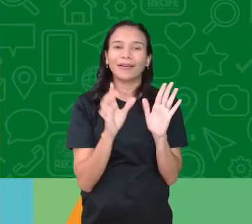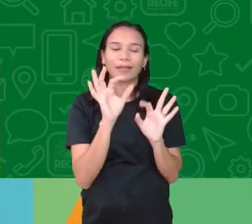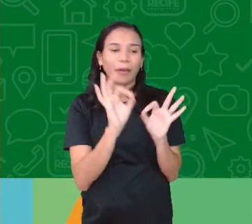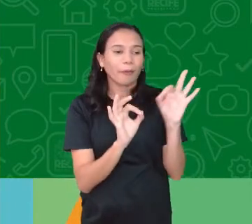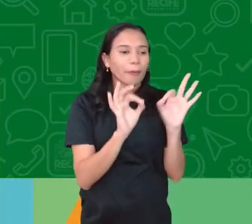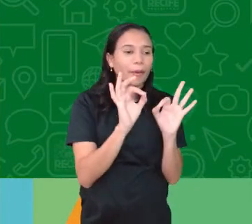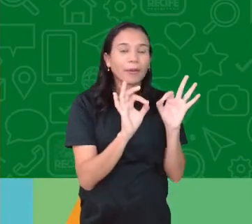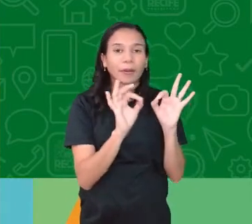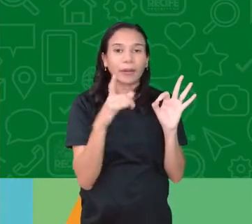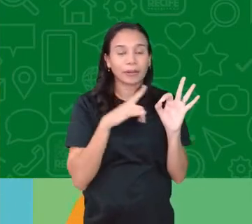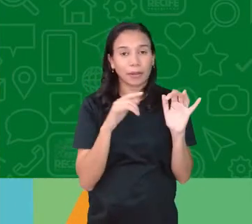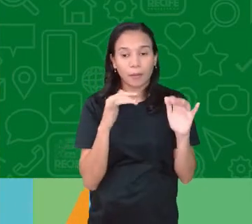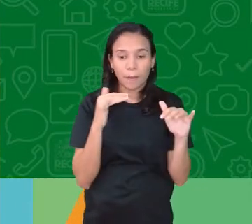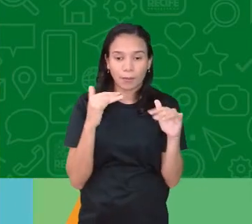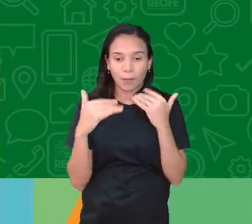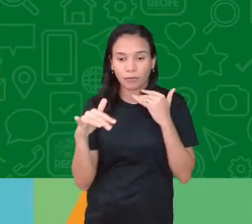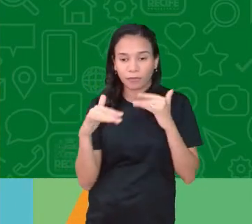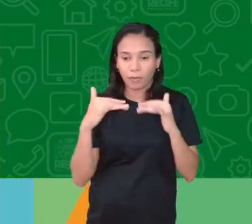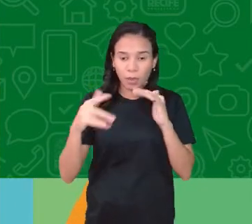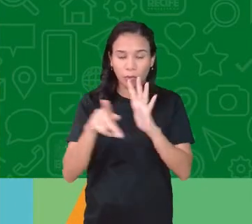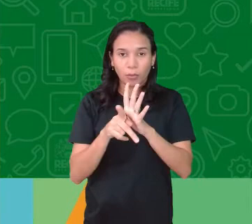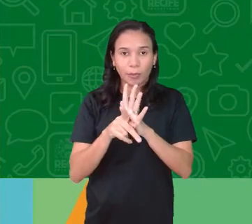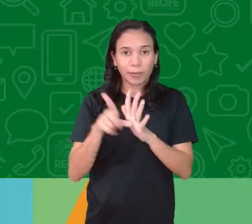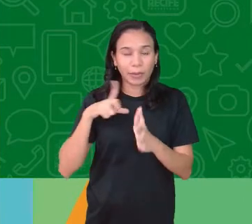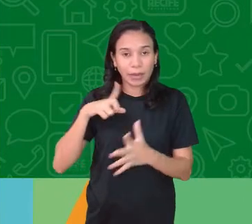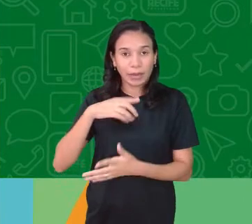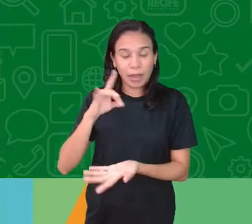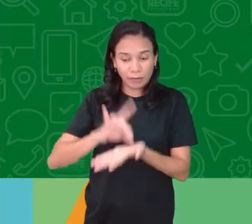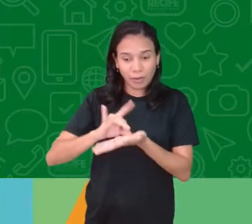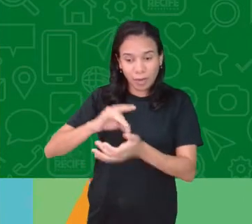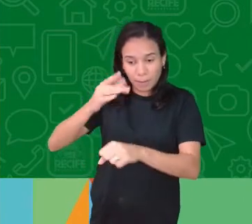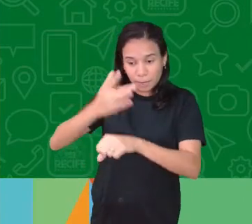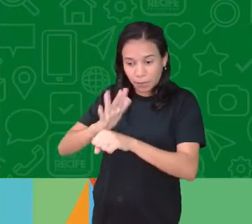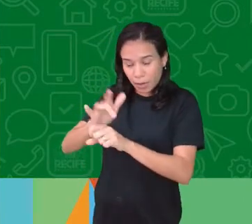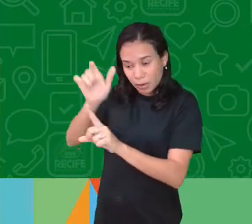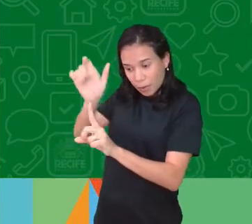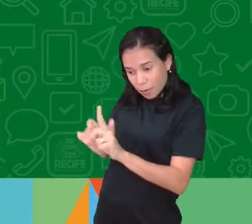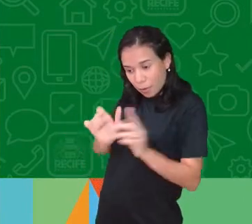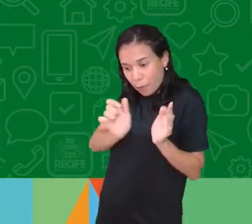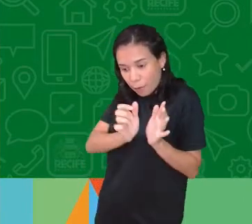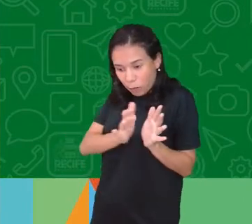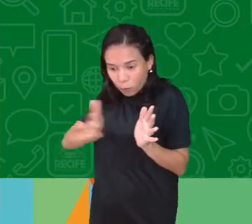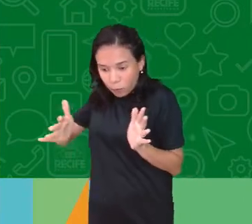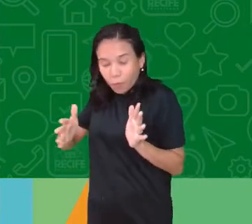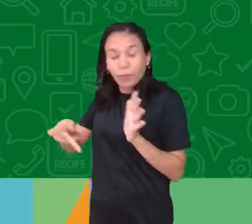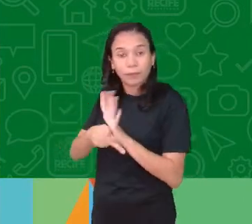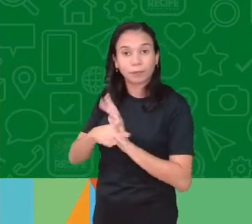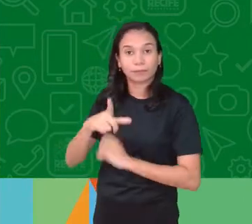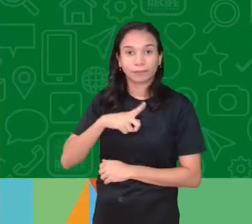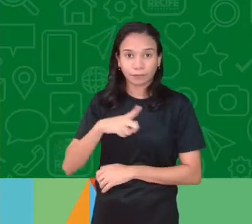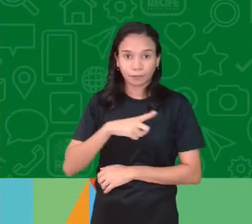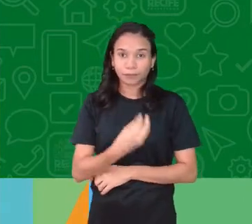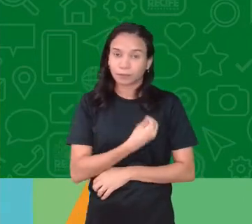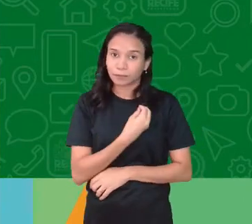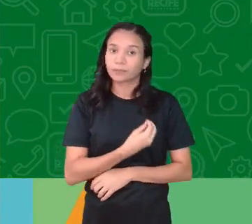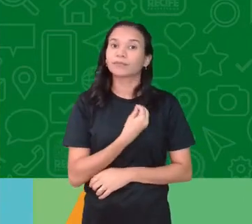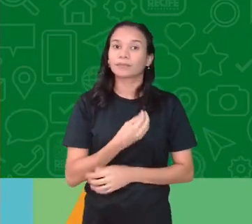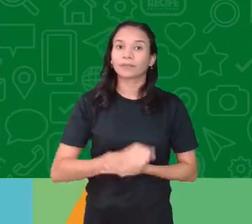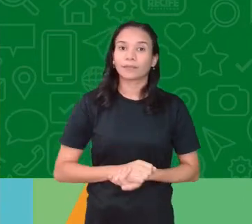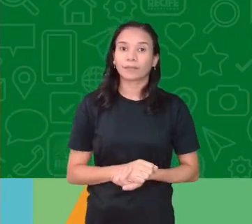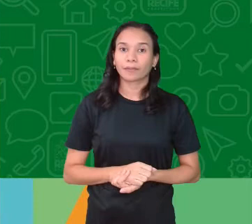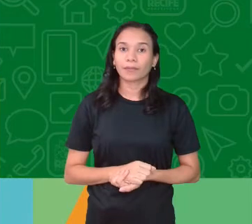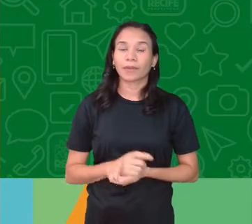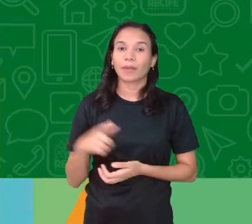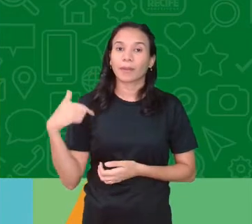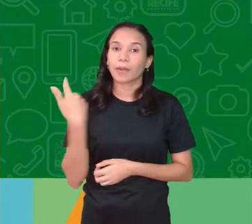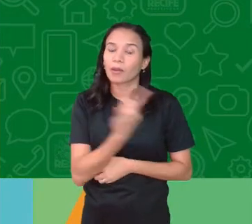que a intenção do movimento seja executada durante a ação, né? Durante o espetáculo, durante o momento, que é o que a